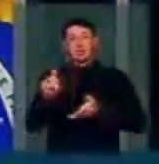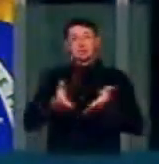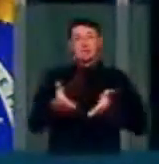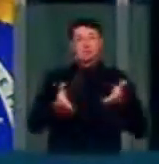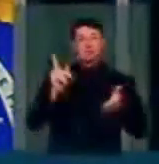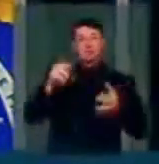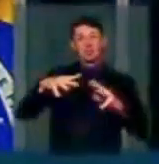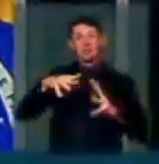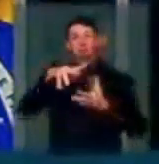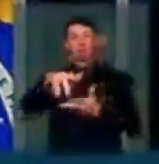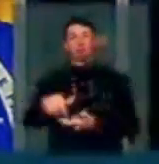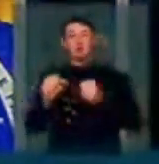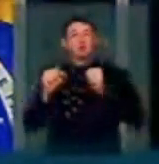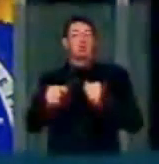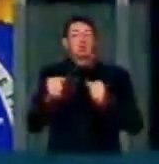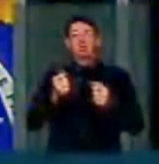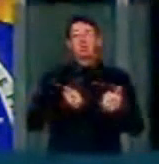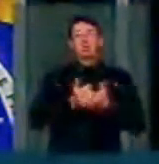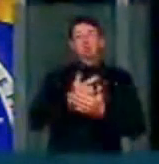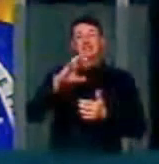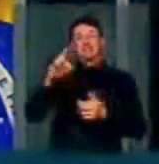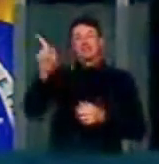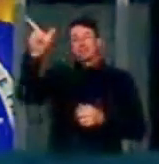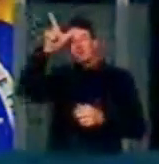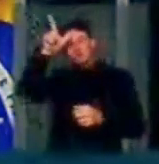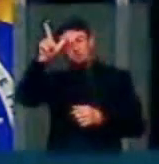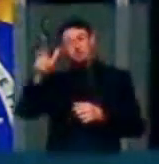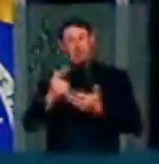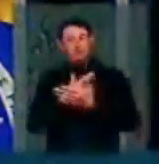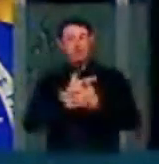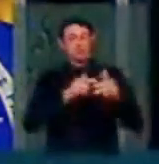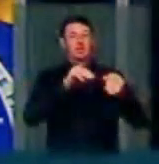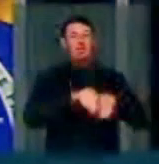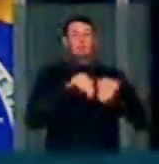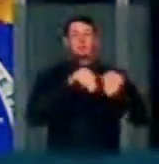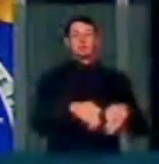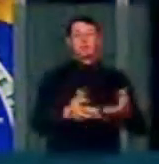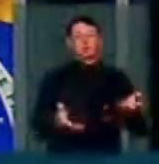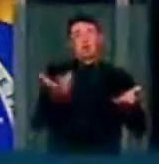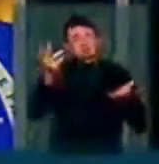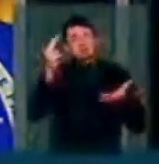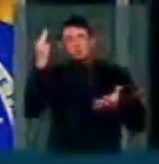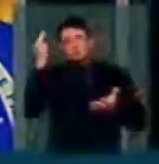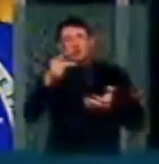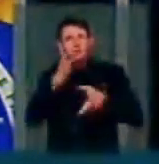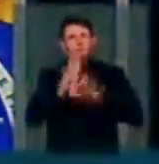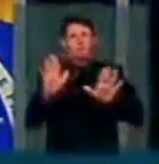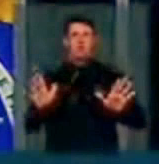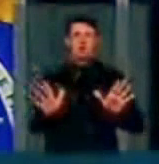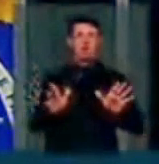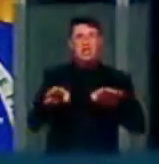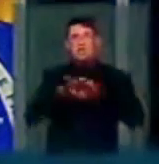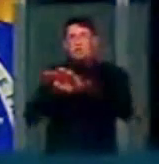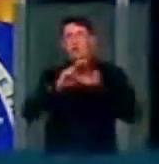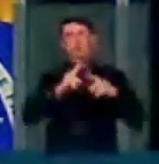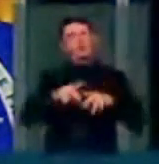uma atividade global. Você pode estar comprando CDs na Alemanha, lendo livros na Austrália. Então, não dá para você tratar essas coisas de forma igual, porque são